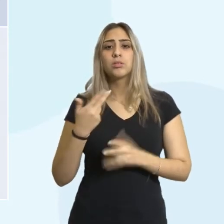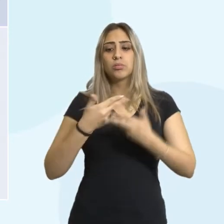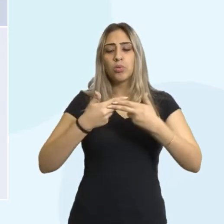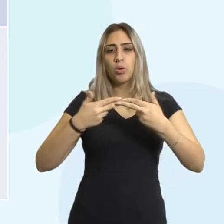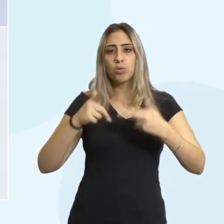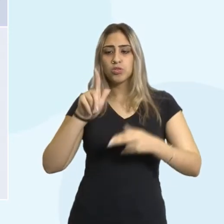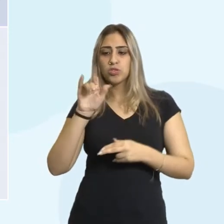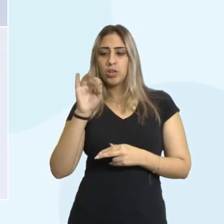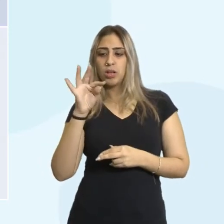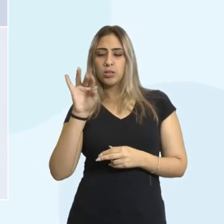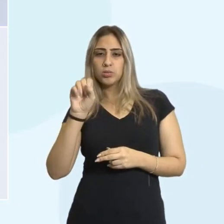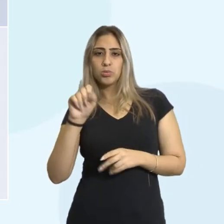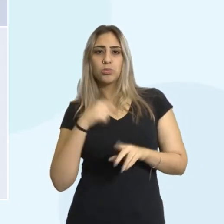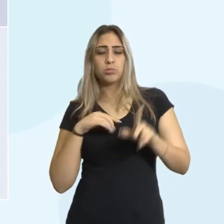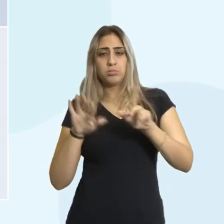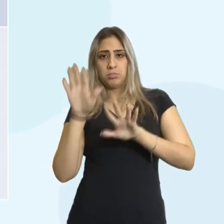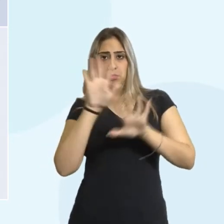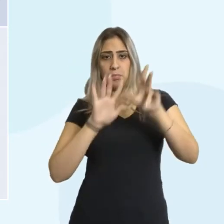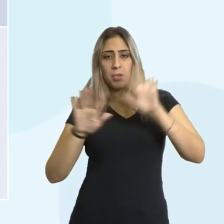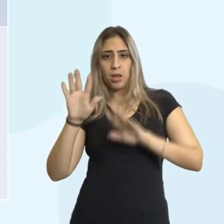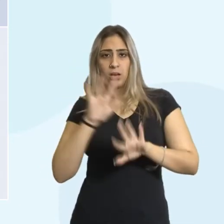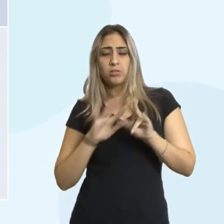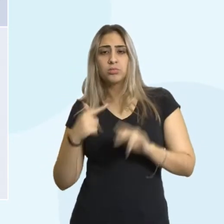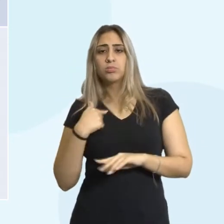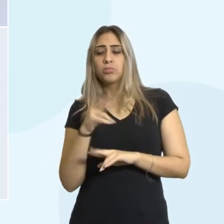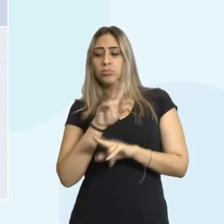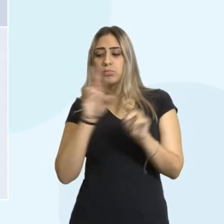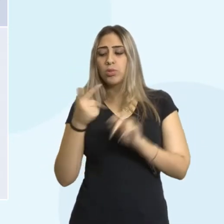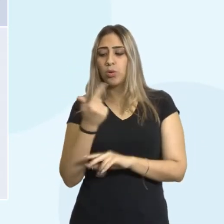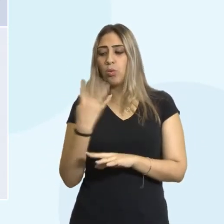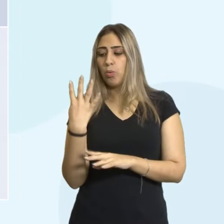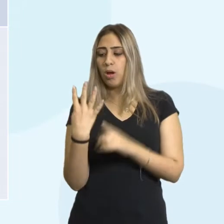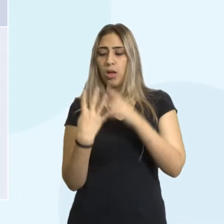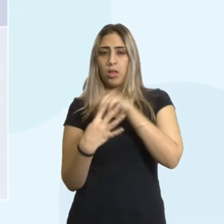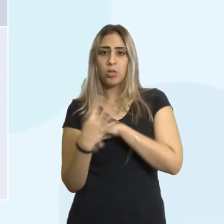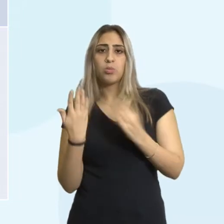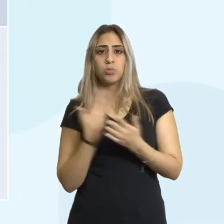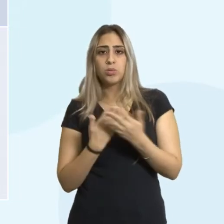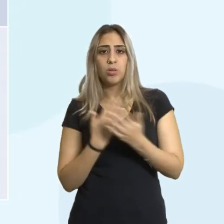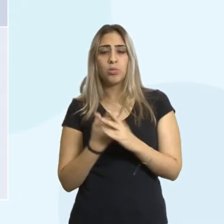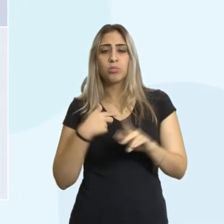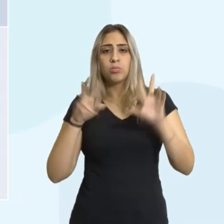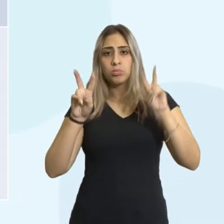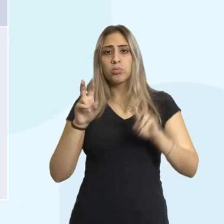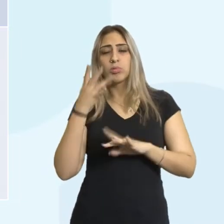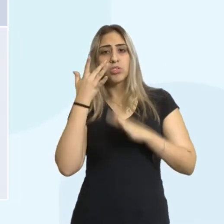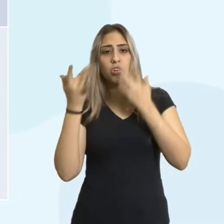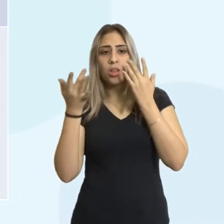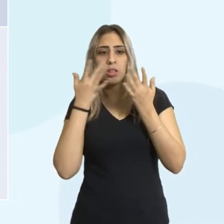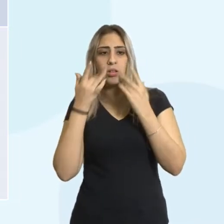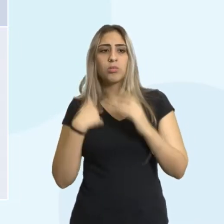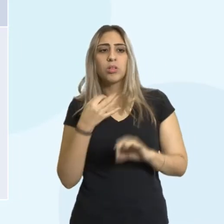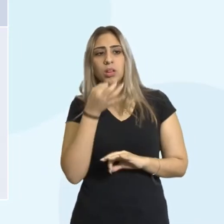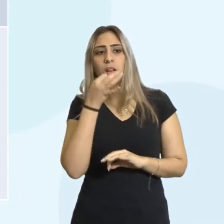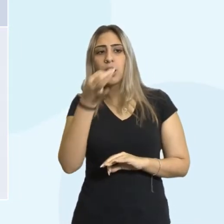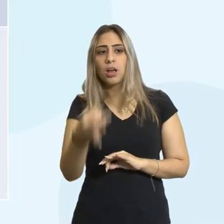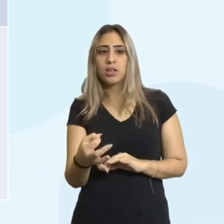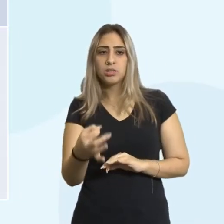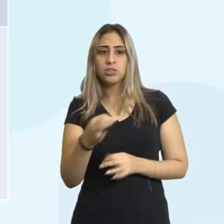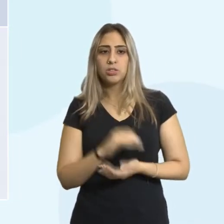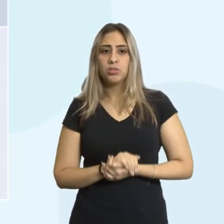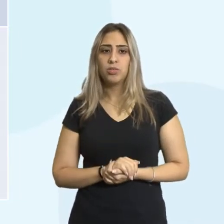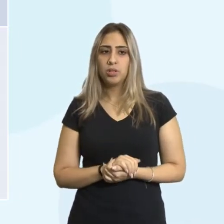e de imagens estáticas nas últimas quatro aulas vão fazer uma espécie de cena teatral trazendo a narrativa aí